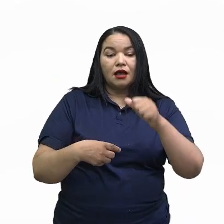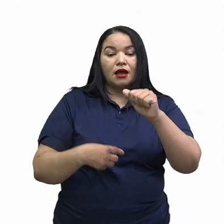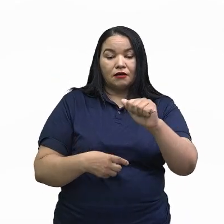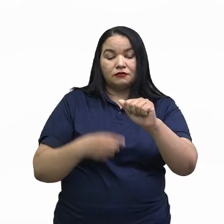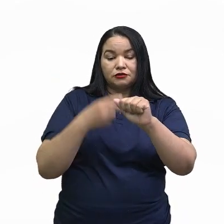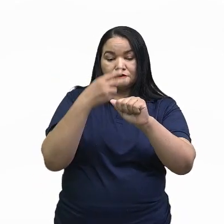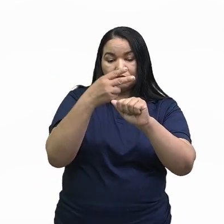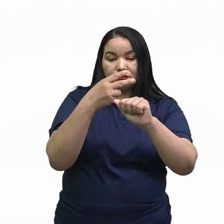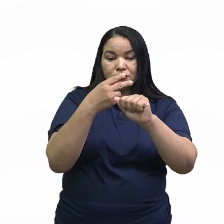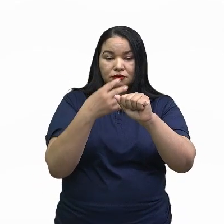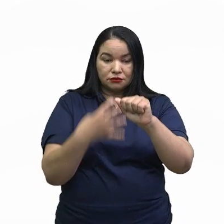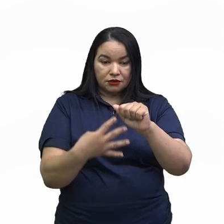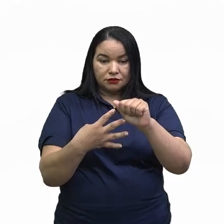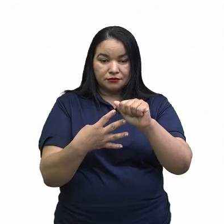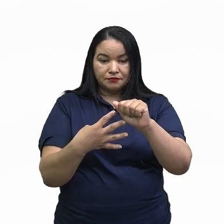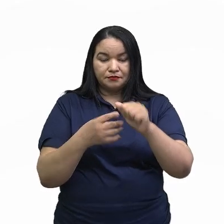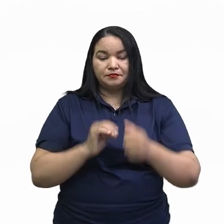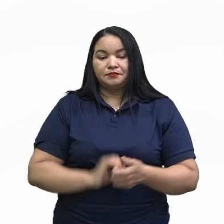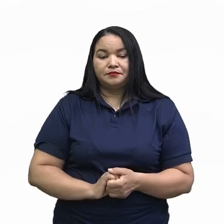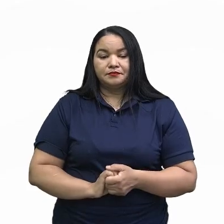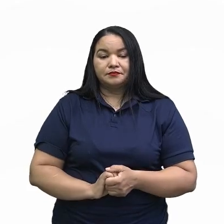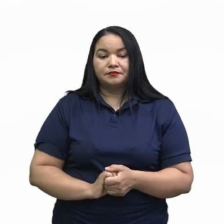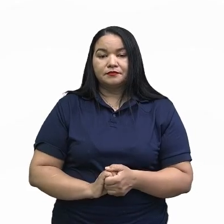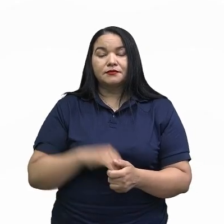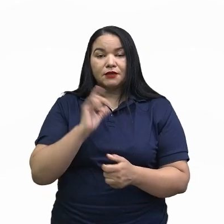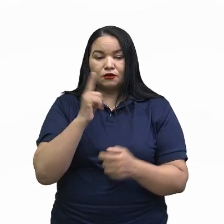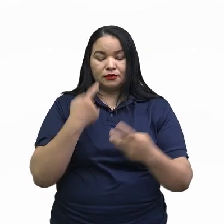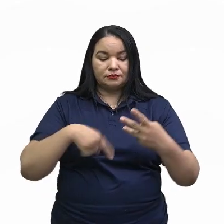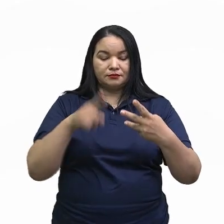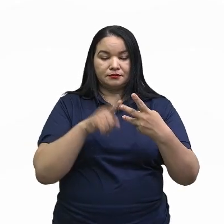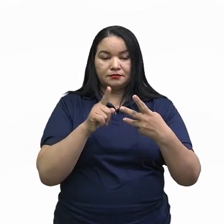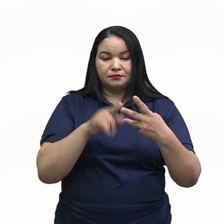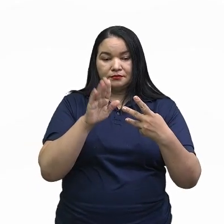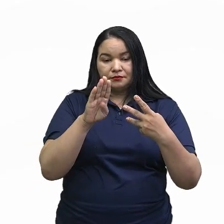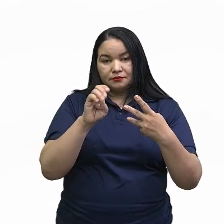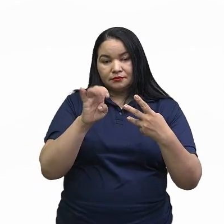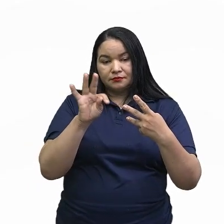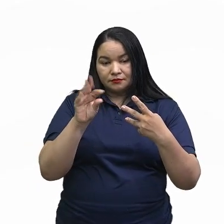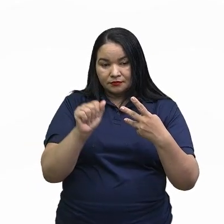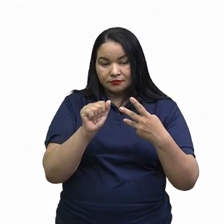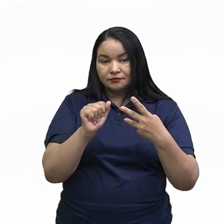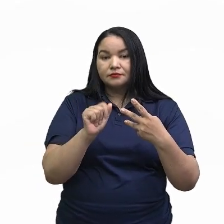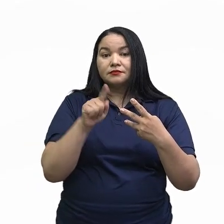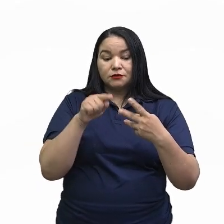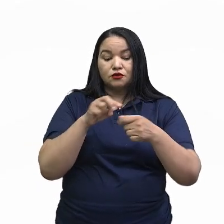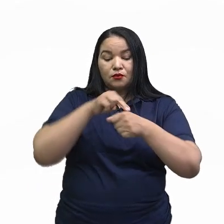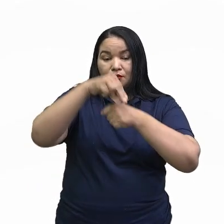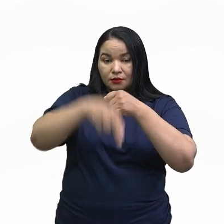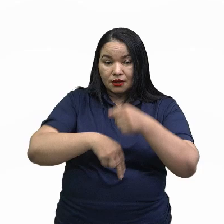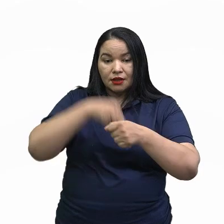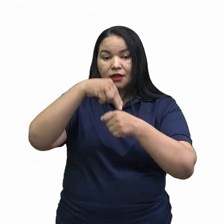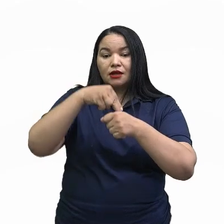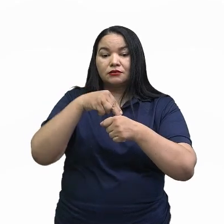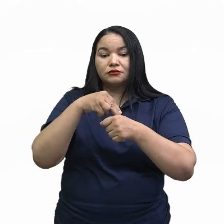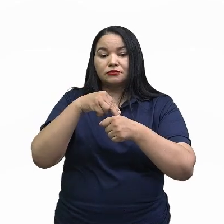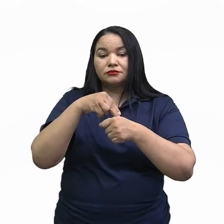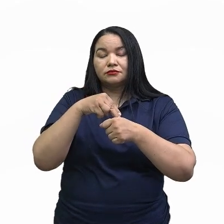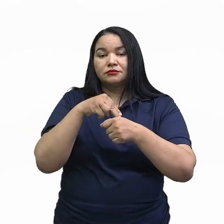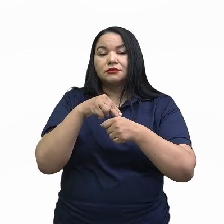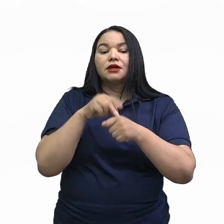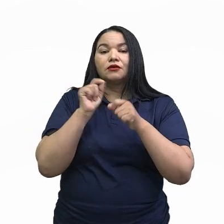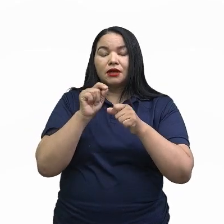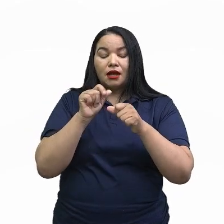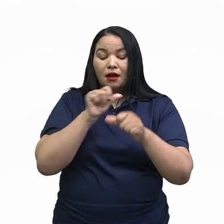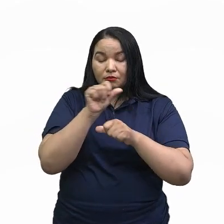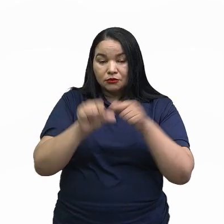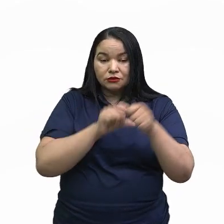cima, tá? Núcleo do hélio. A partícula beta já é um nêutron e um próton, conversão